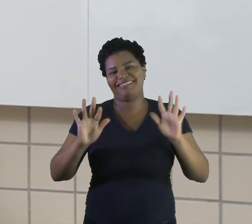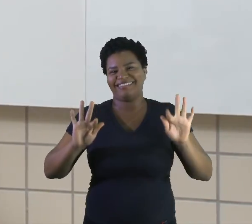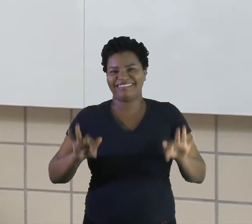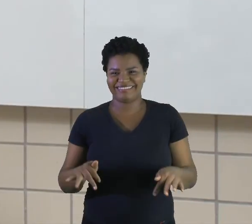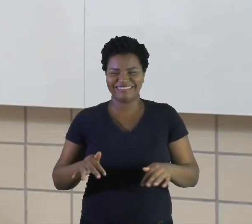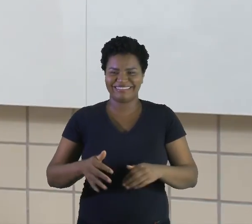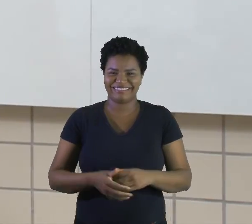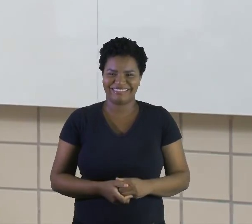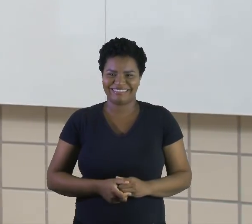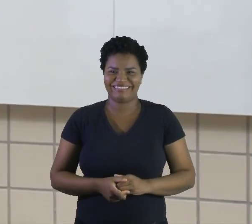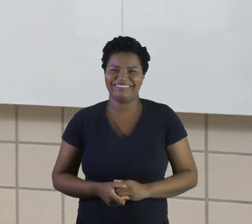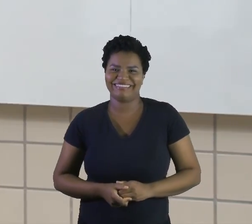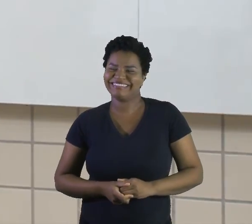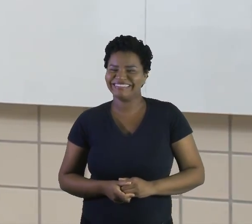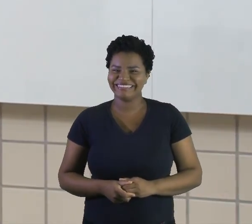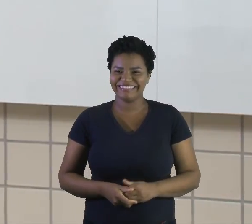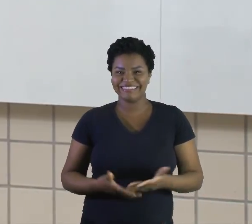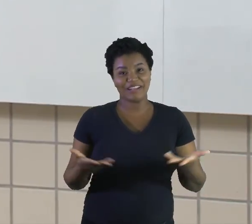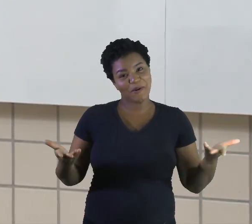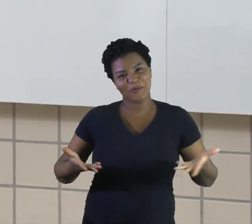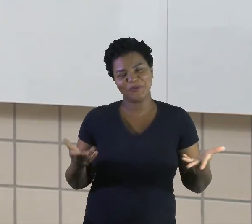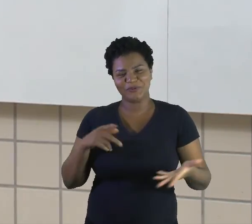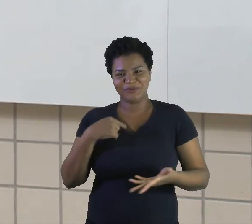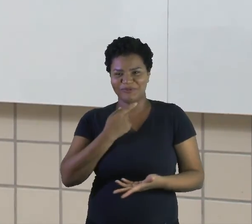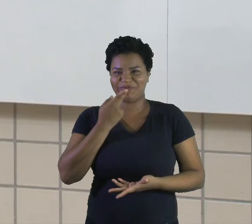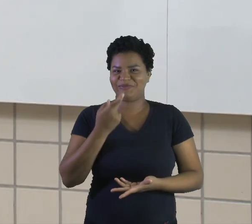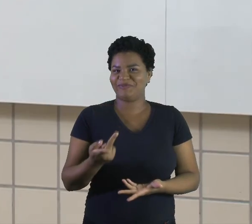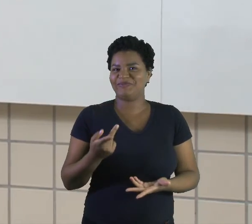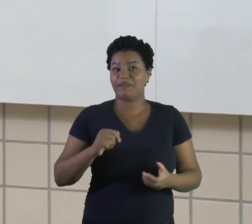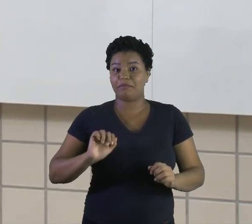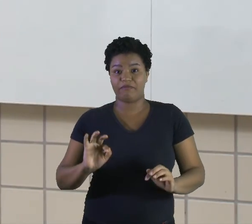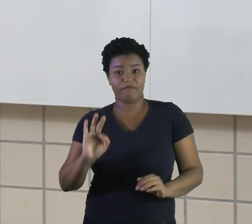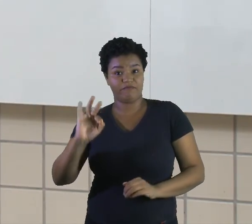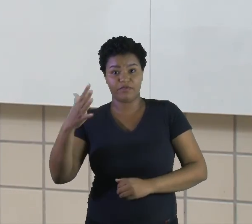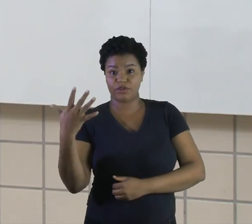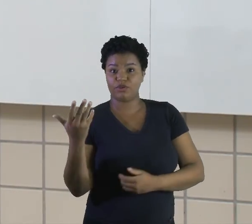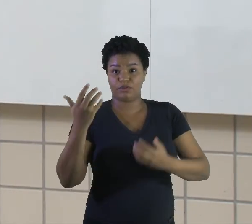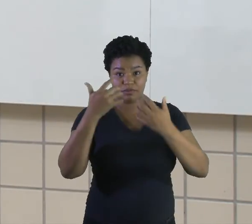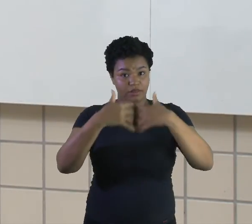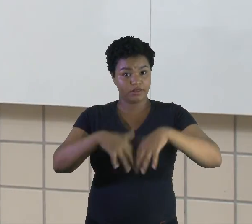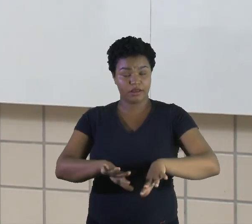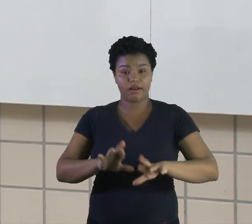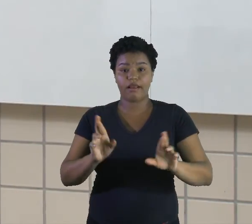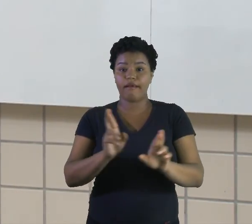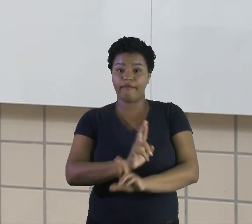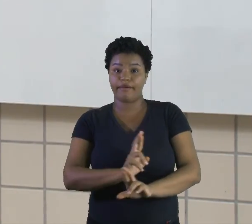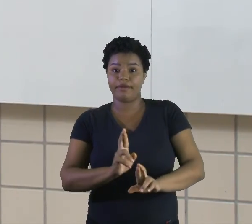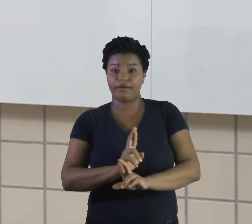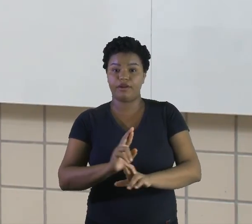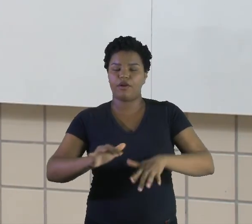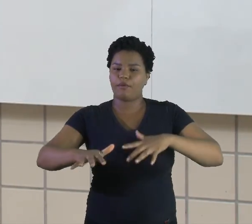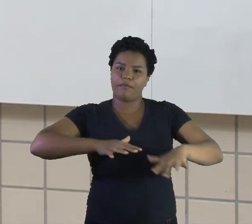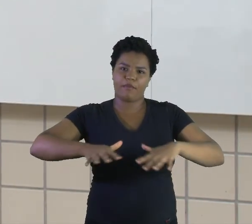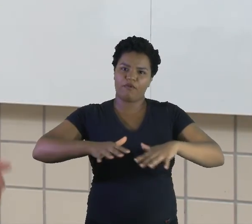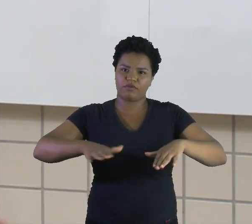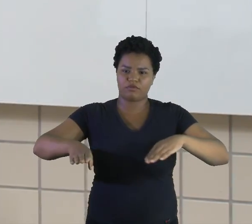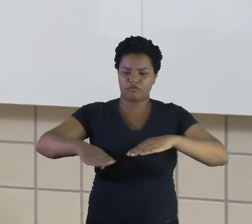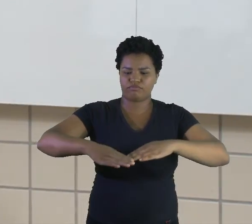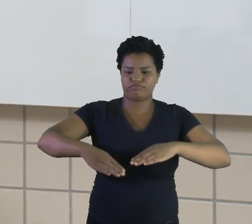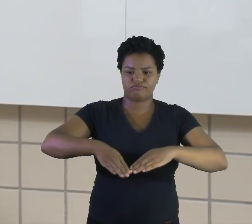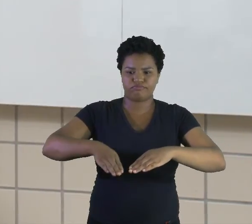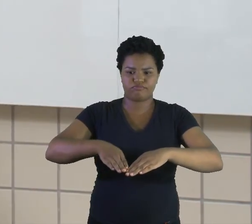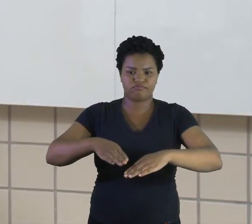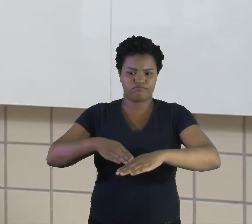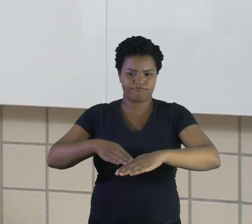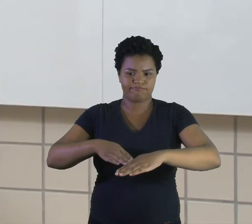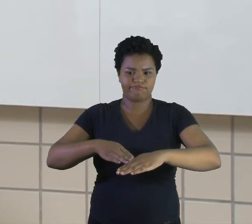né? E hoje nós falamos sobre fenômenos naturais relacionados, né, ao movimento das placas